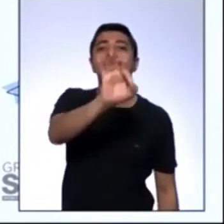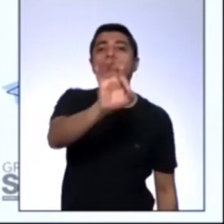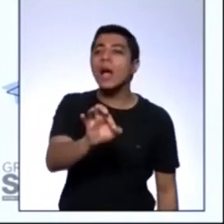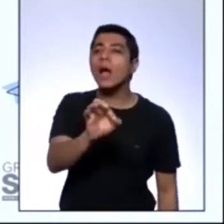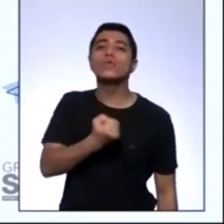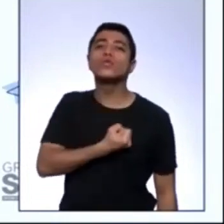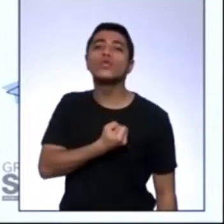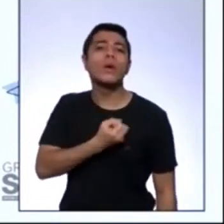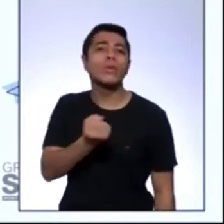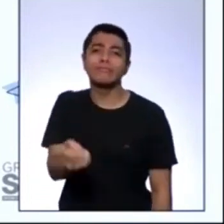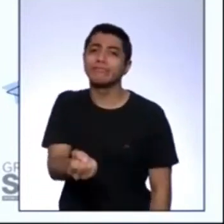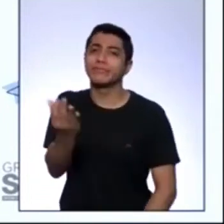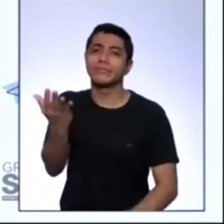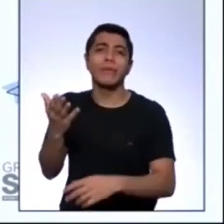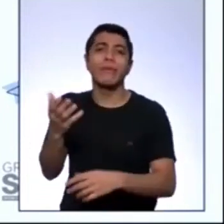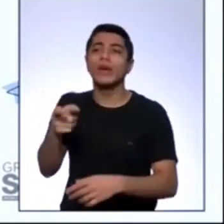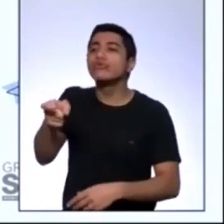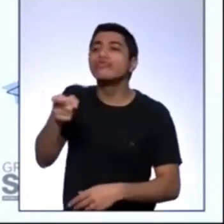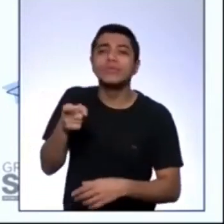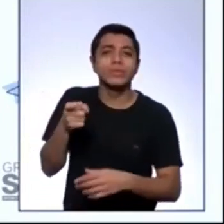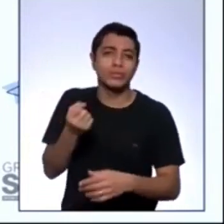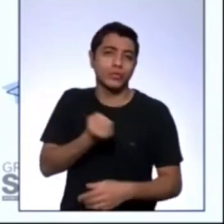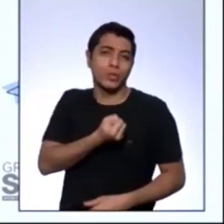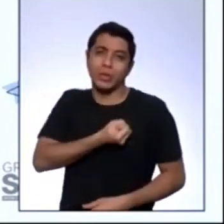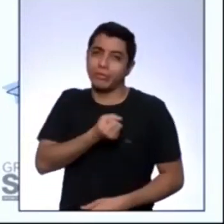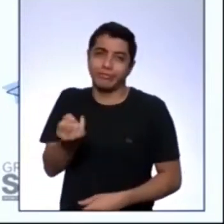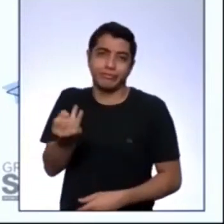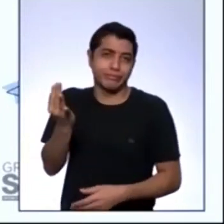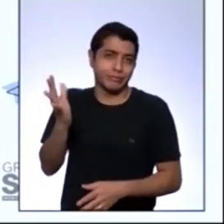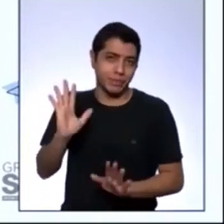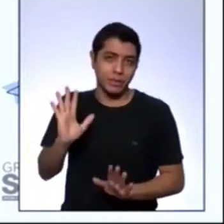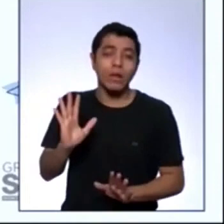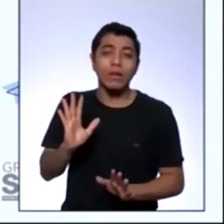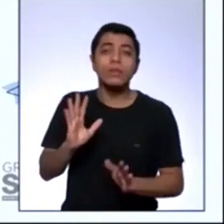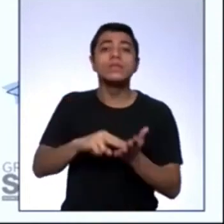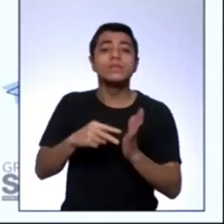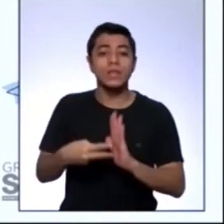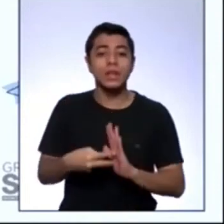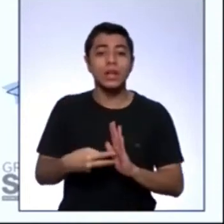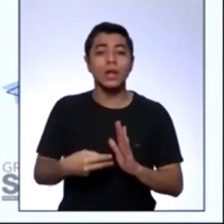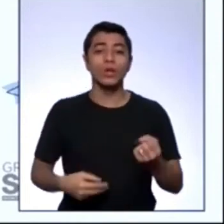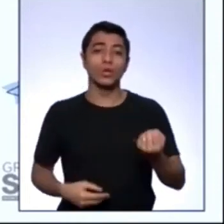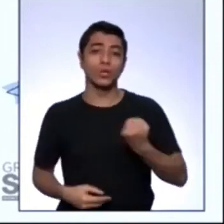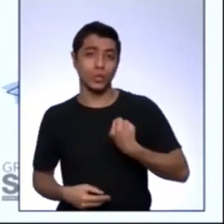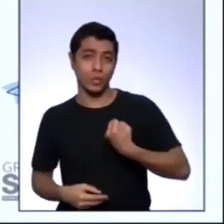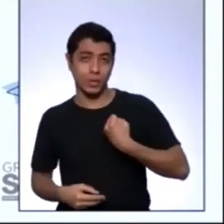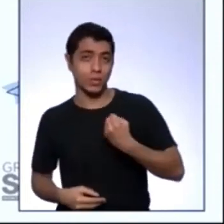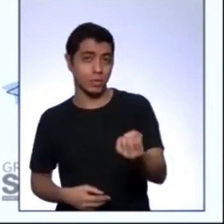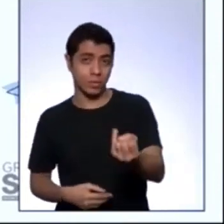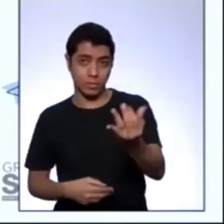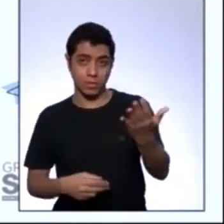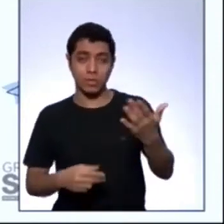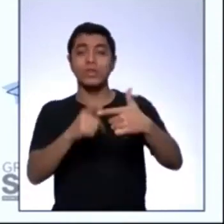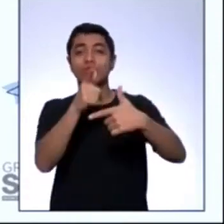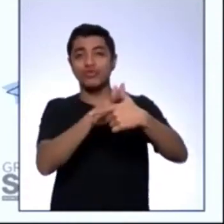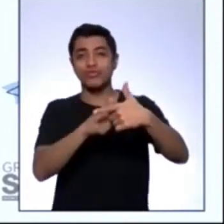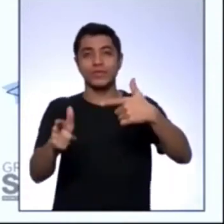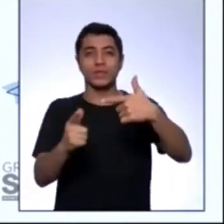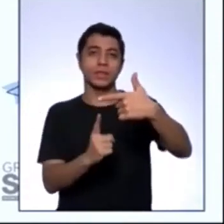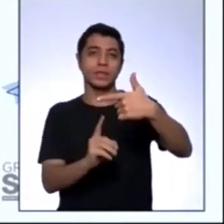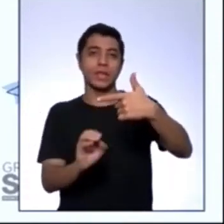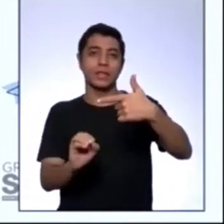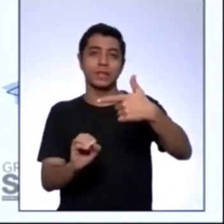X nada mais é do que pegar o X e dividir por 10 beleza